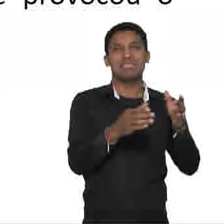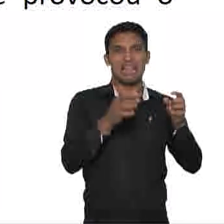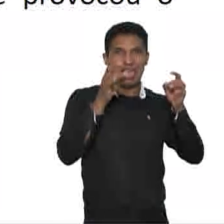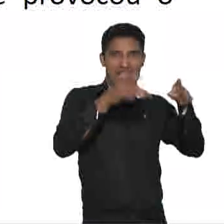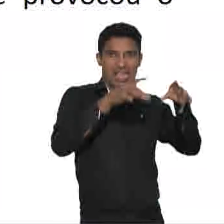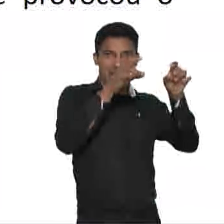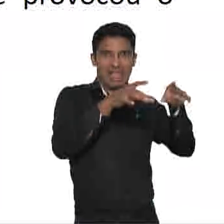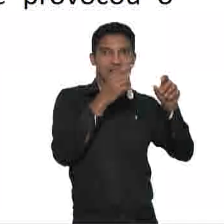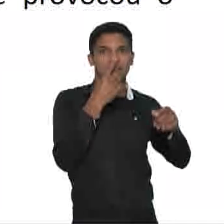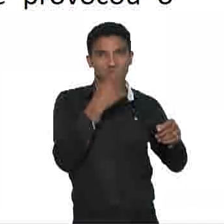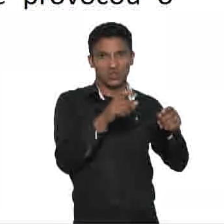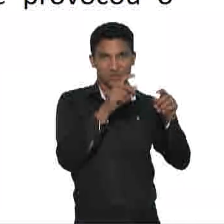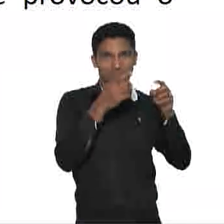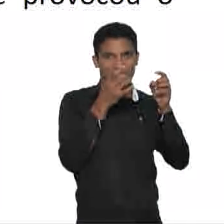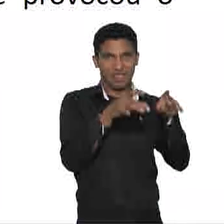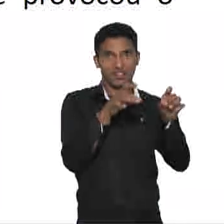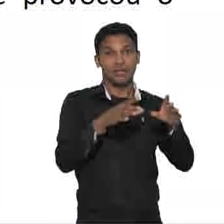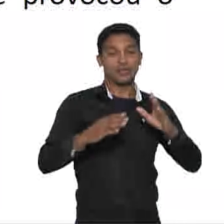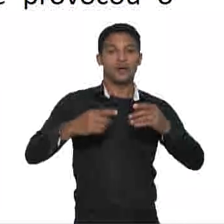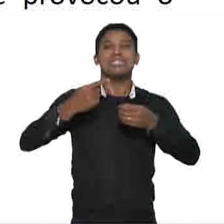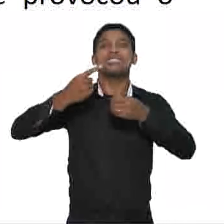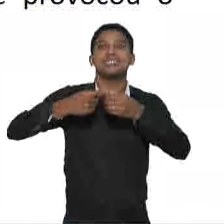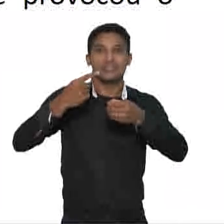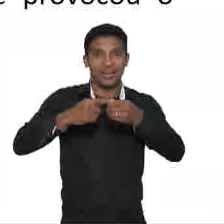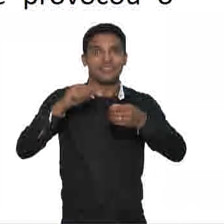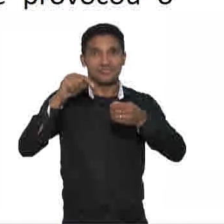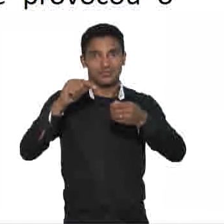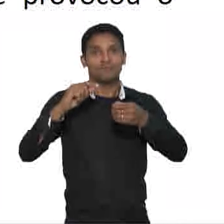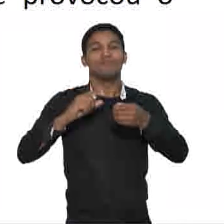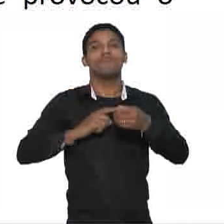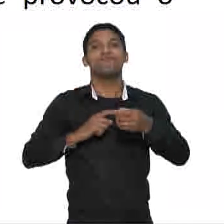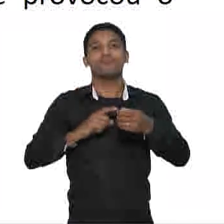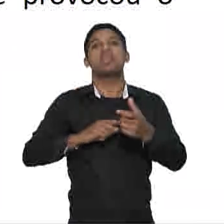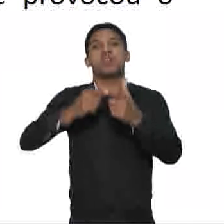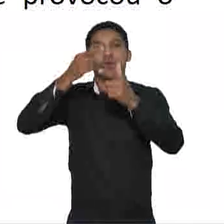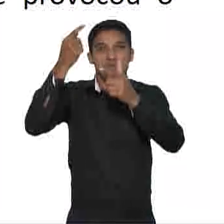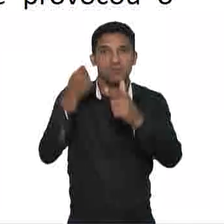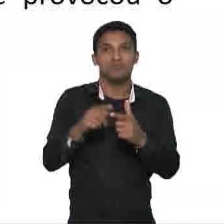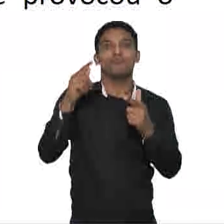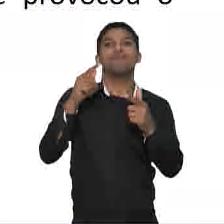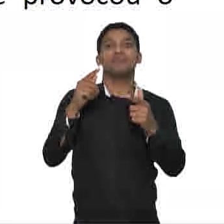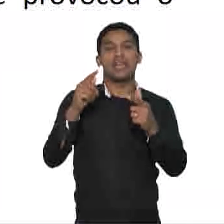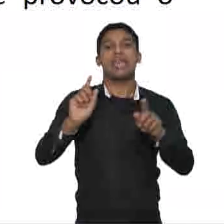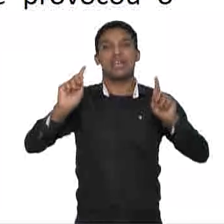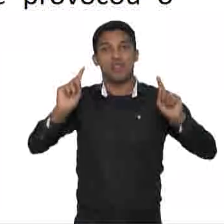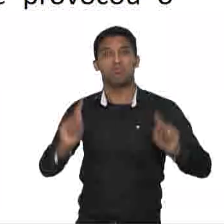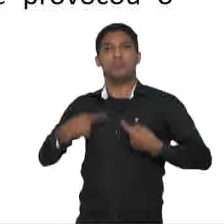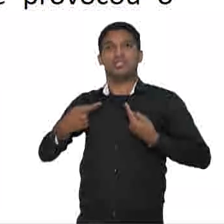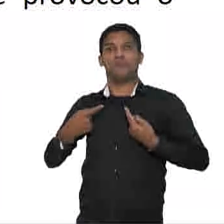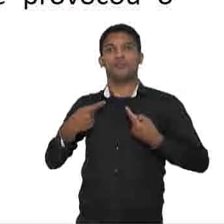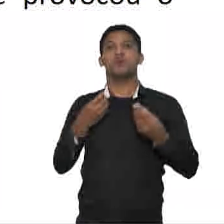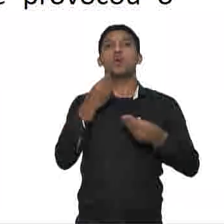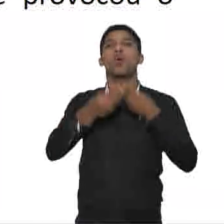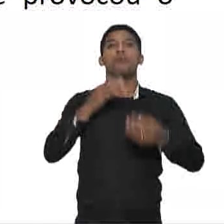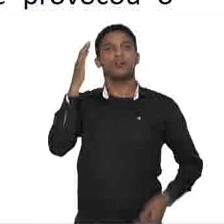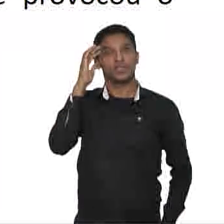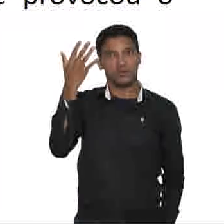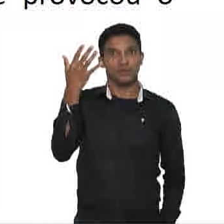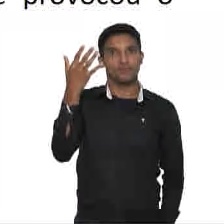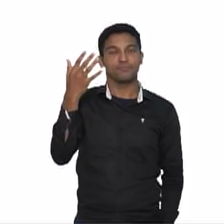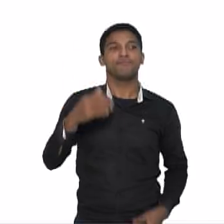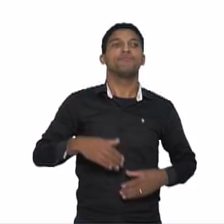são grandes desafios nas cidades na atualidade. É isso, né, gente? As outras questões não